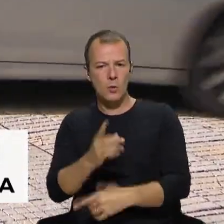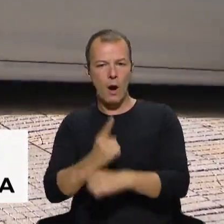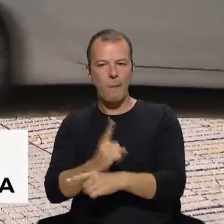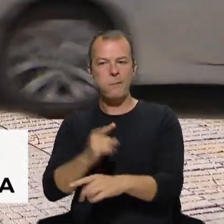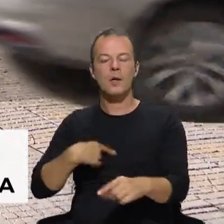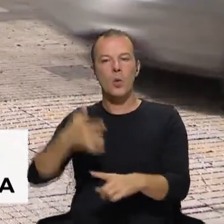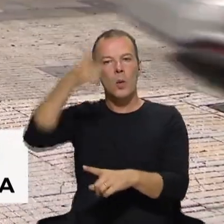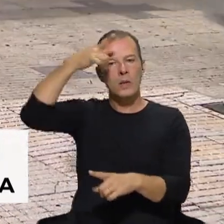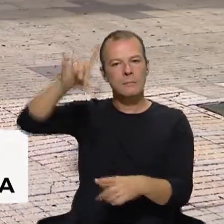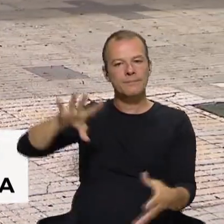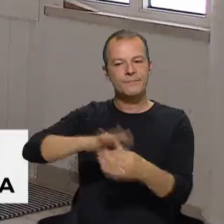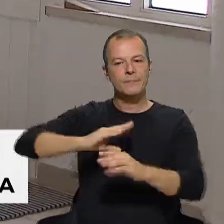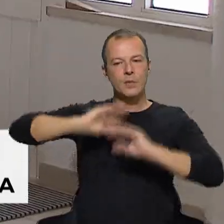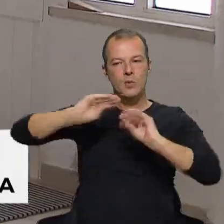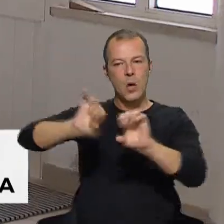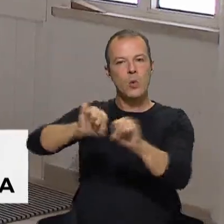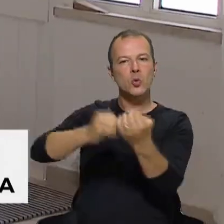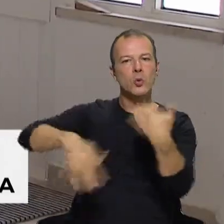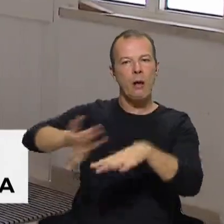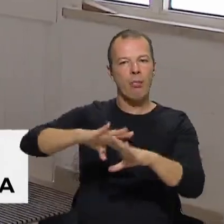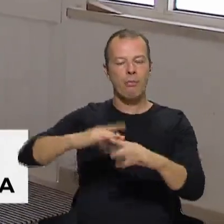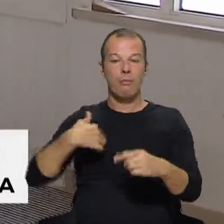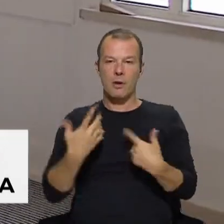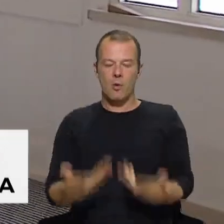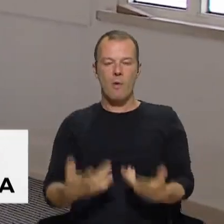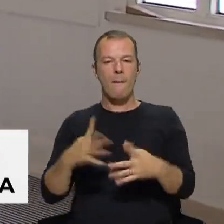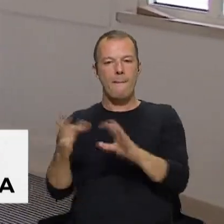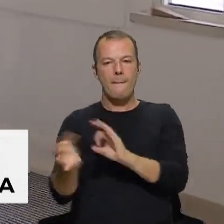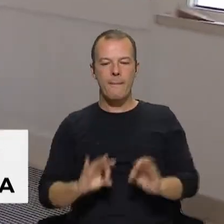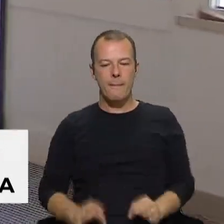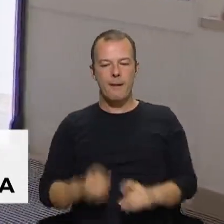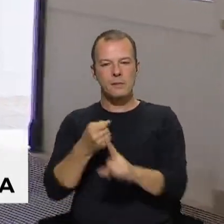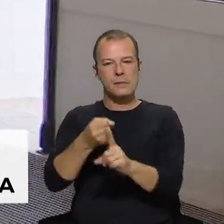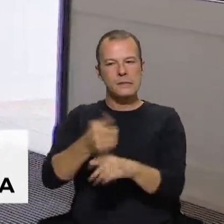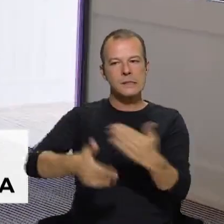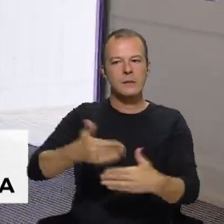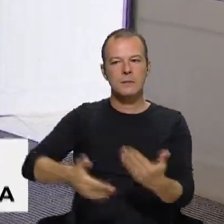a licenciatura em Educação Social. Sinto-me muito mais preparada para intervir,